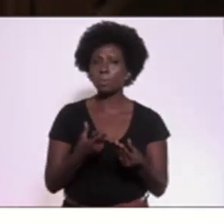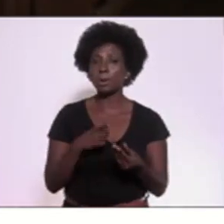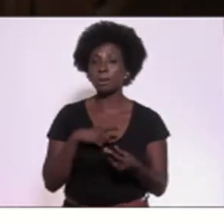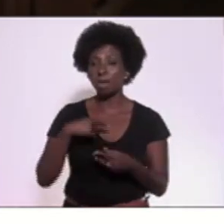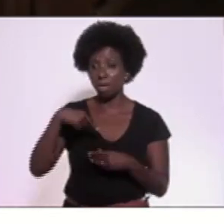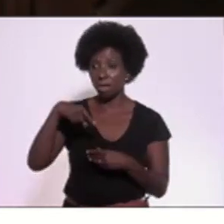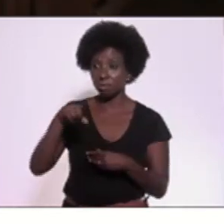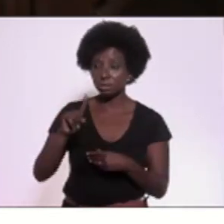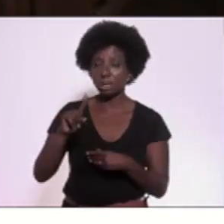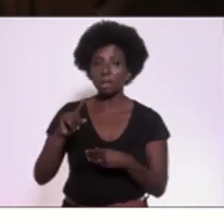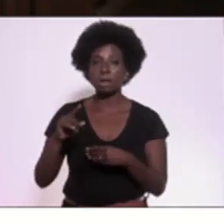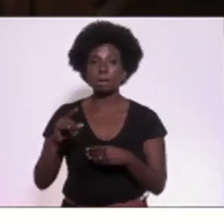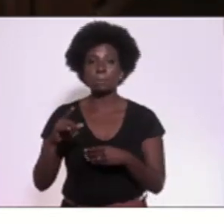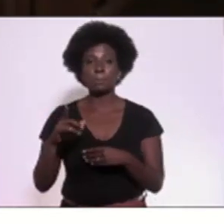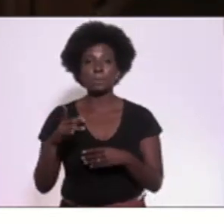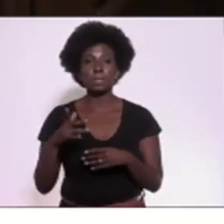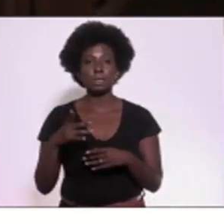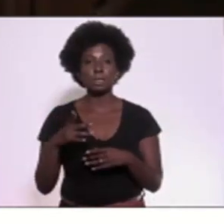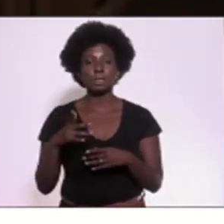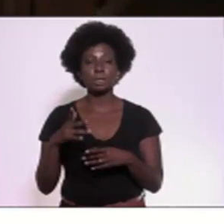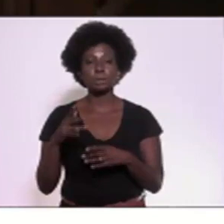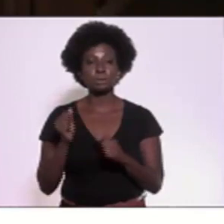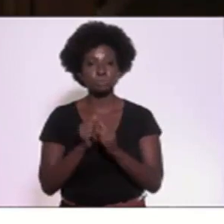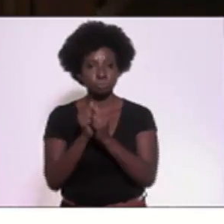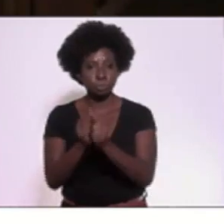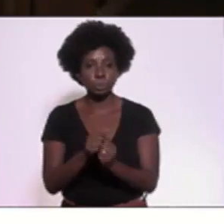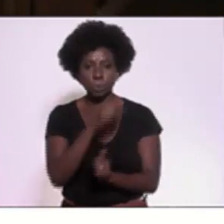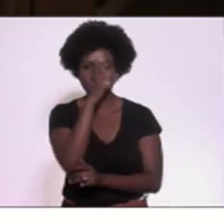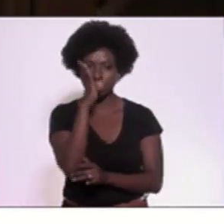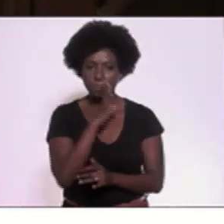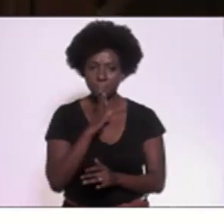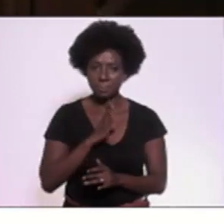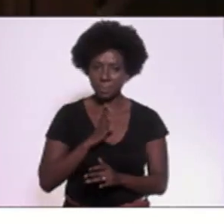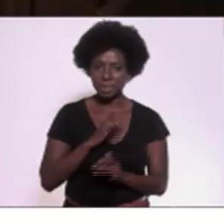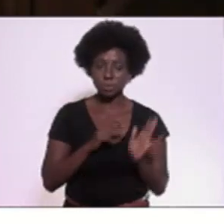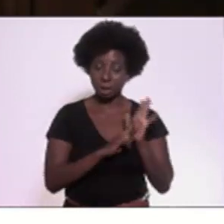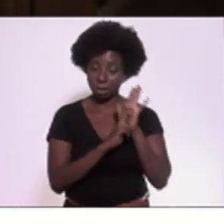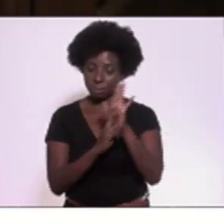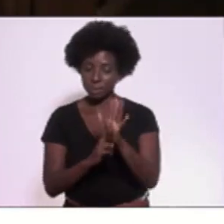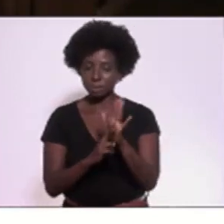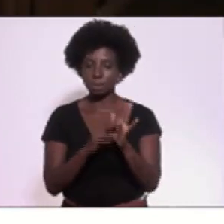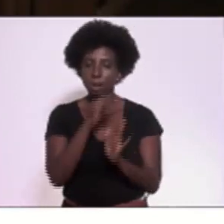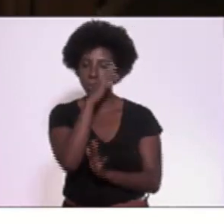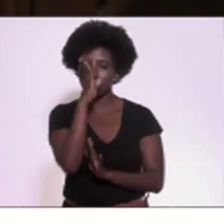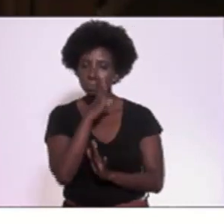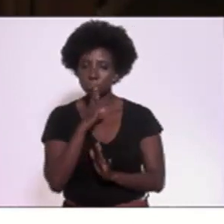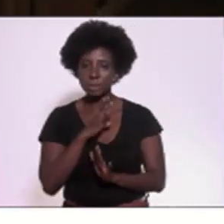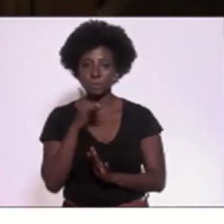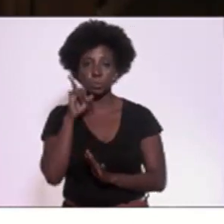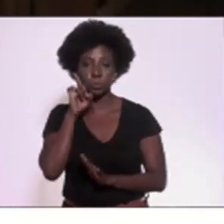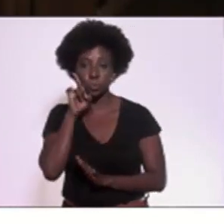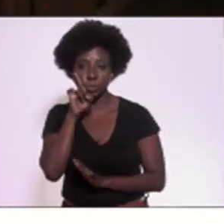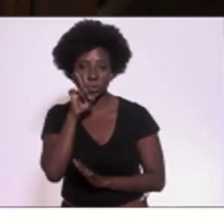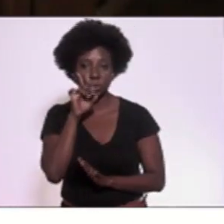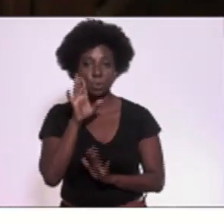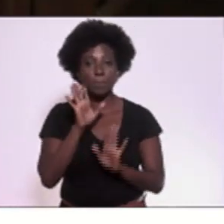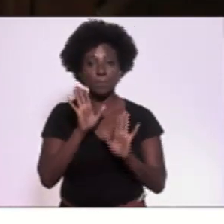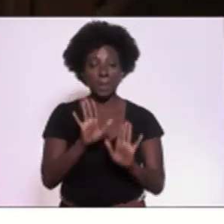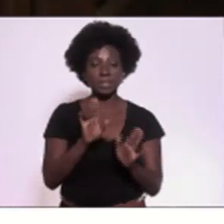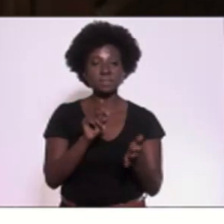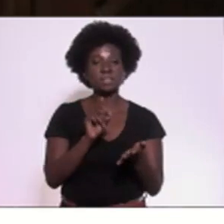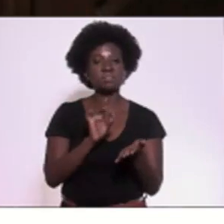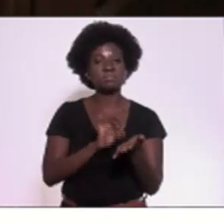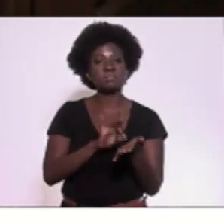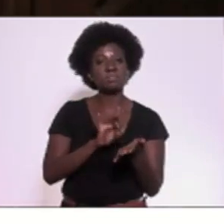nos Estados Unidos, provocando, incentivando, estimulando o ódio e a violência